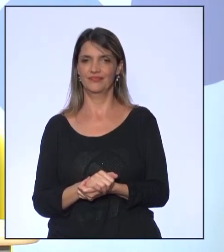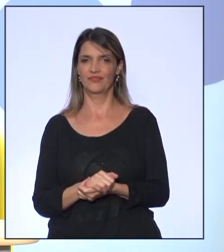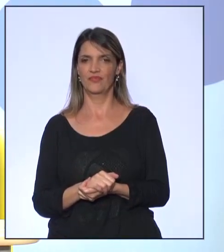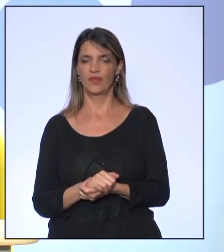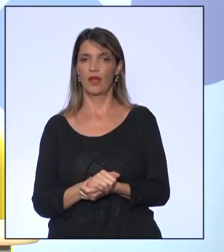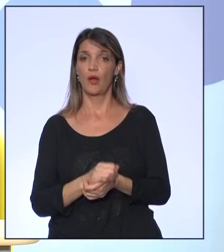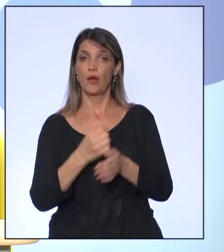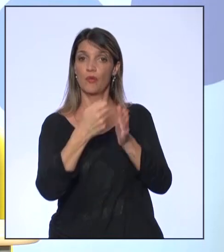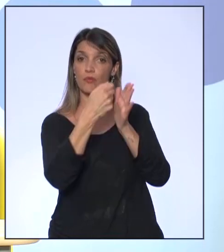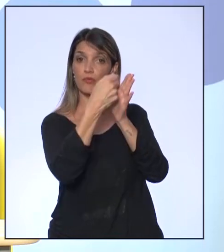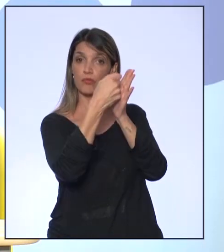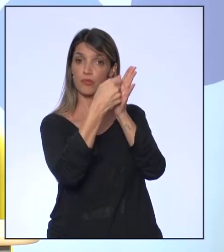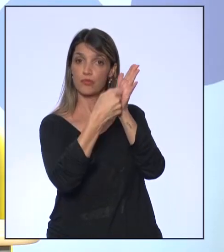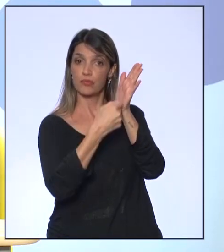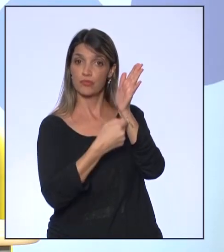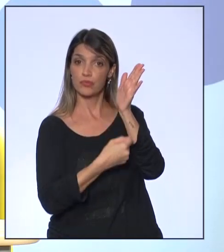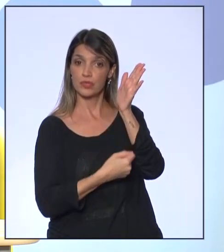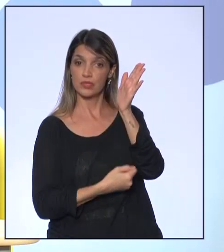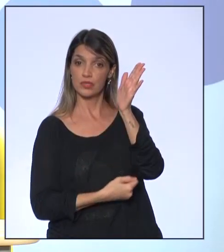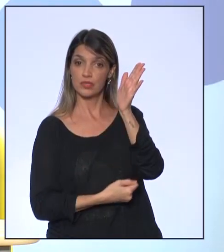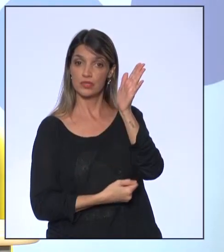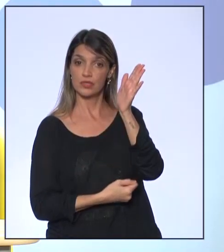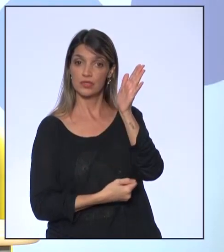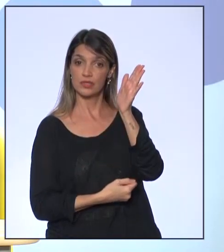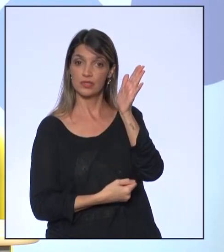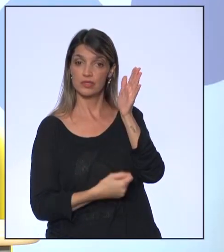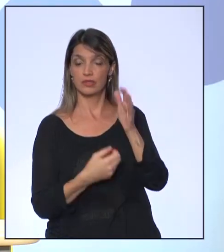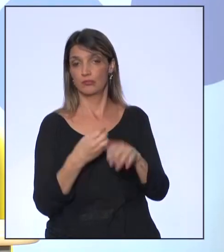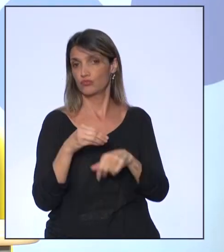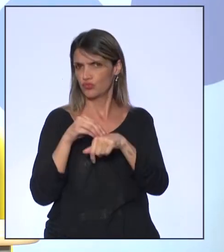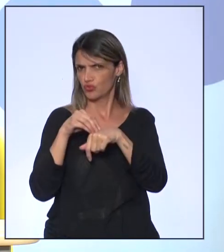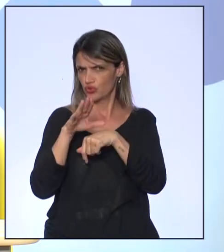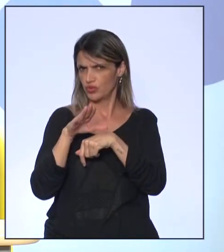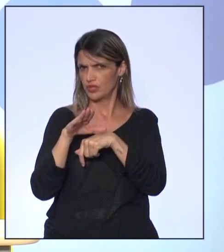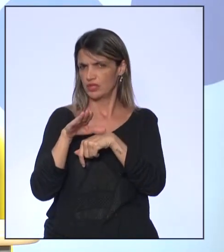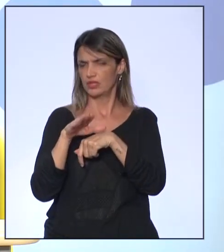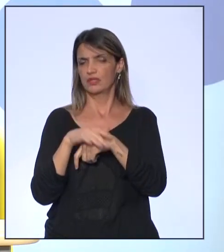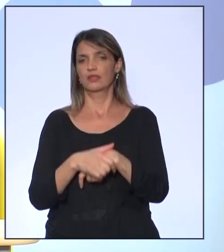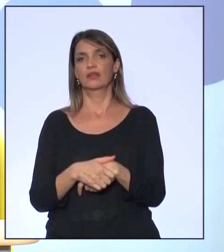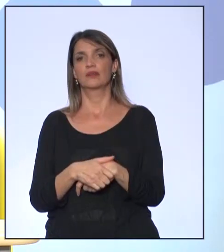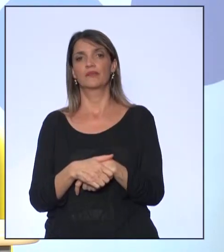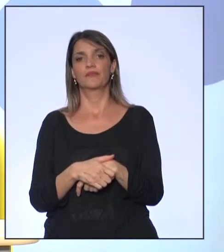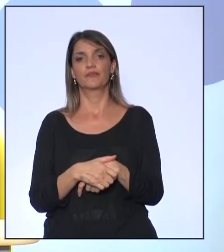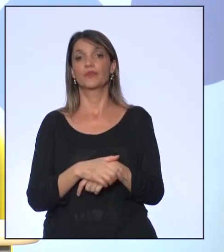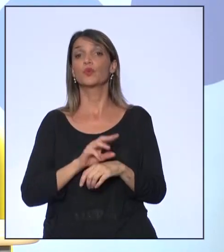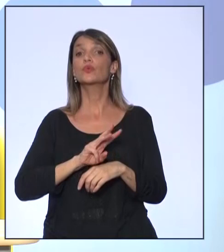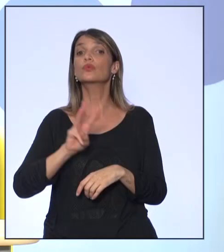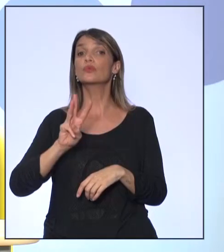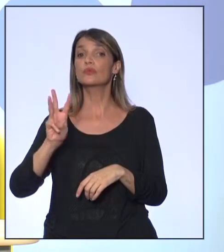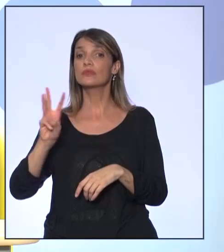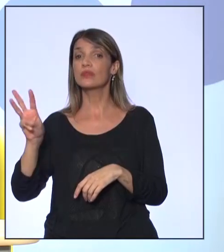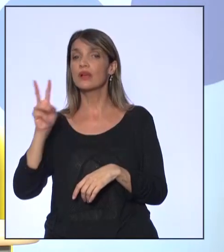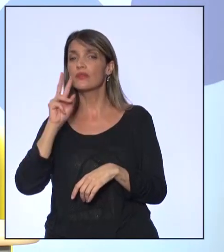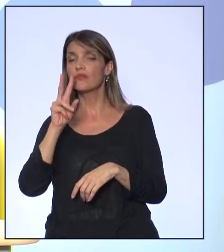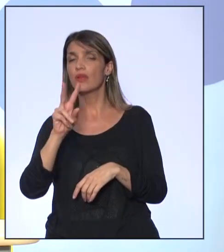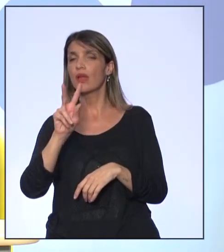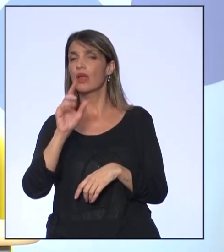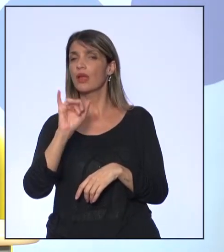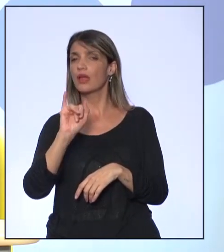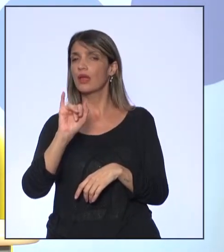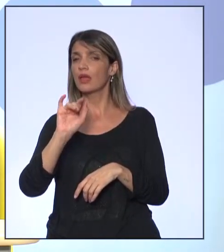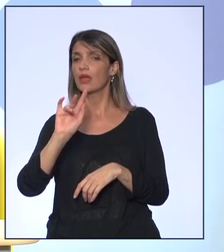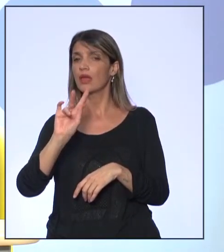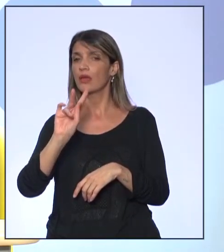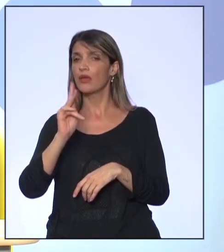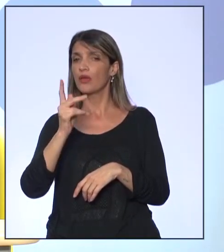uma lista, né? Aqui vocês podem entrar no próprio, é uma dica, né? Vocês podem entrar no próprio site aí do IPHAN e da